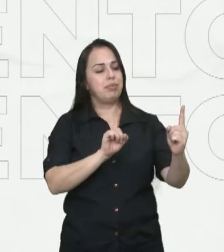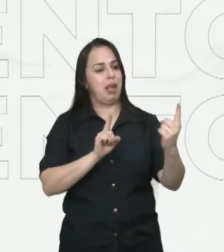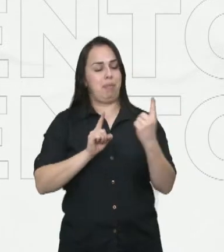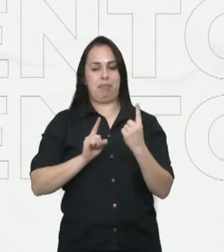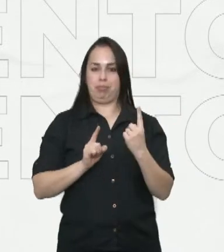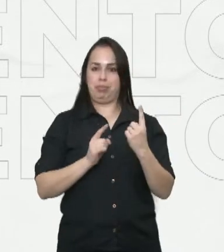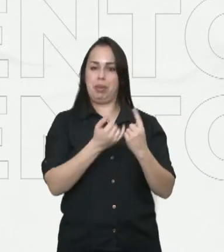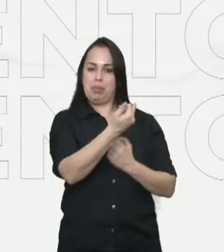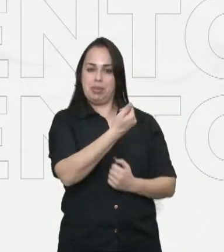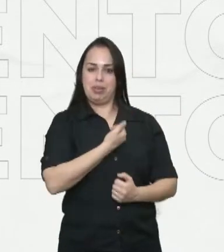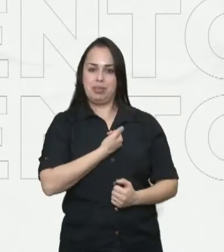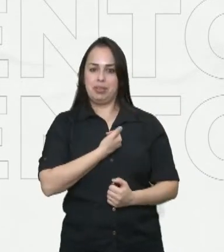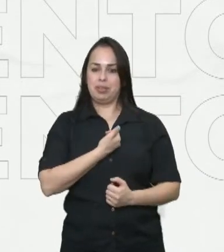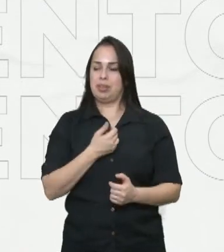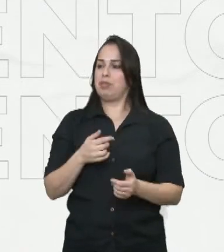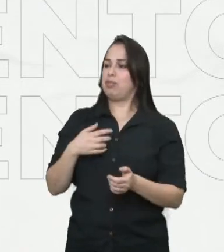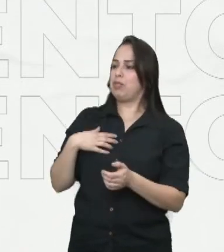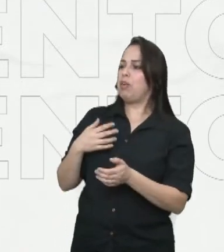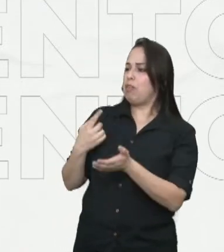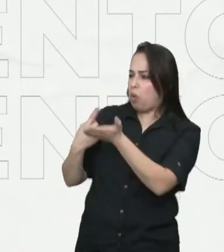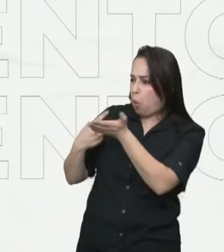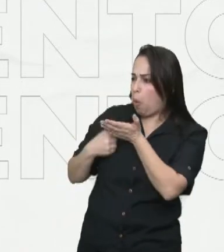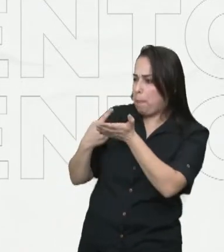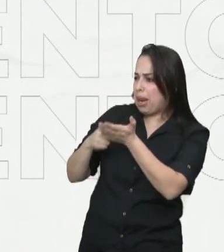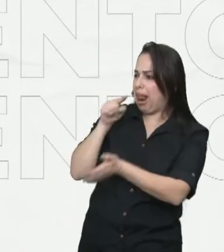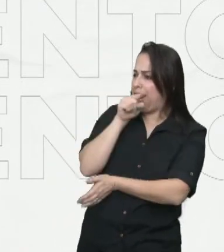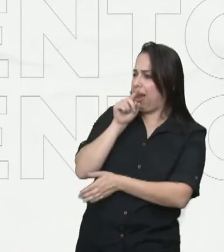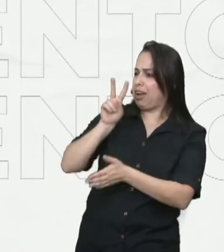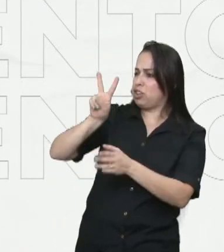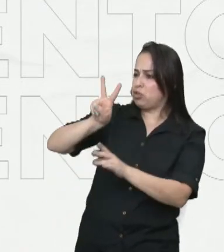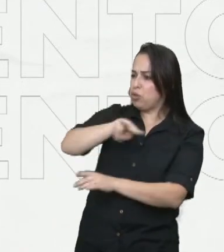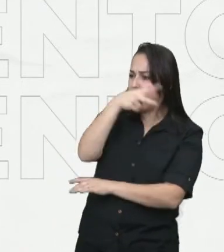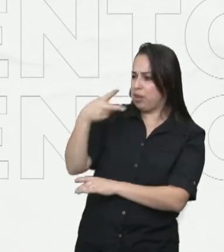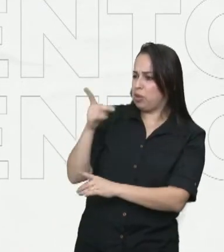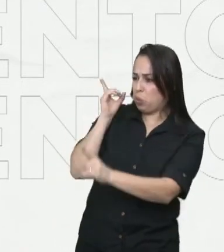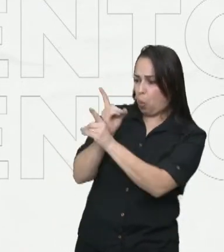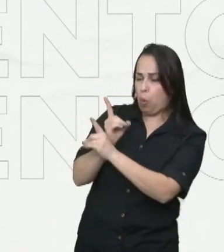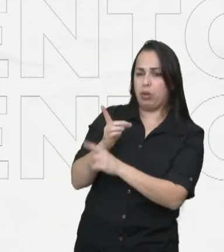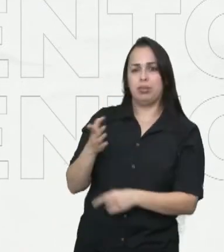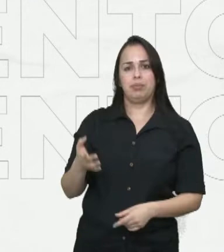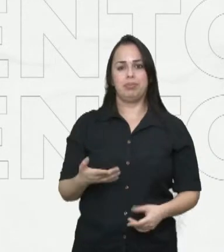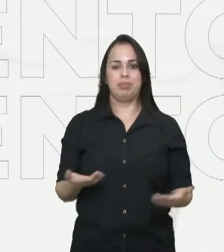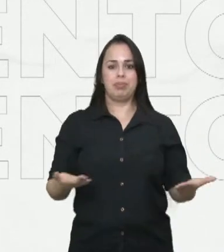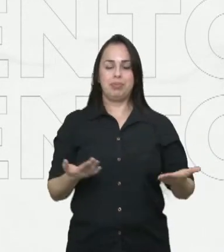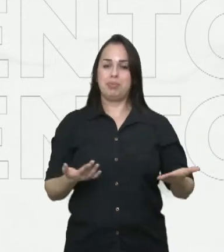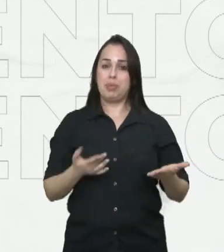assim: vamos fazer uma agenda no Vale do Paraíba? E aqui nós estamos.